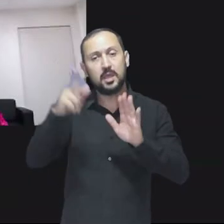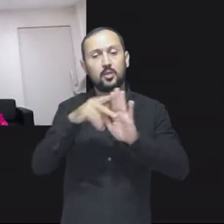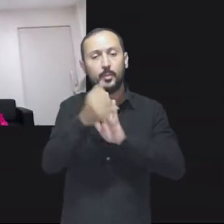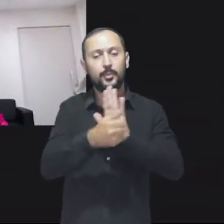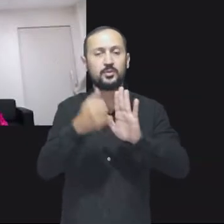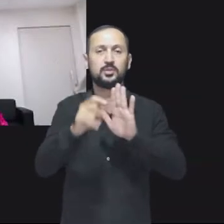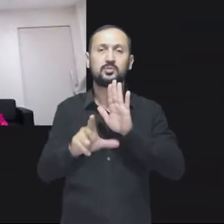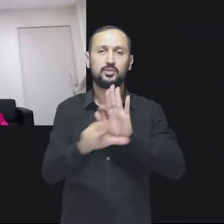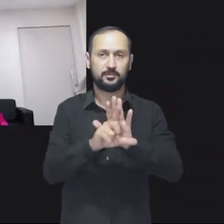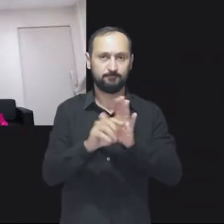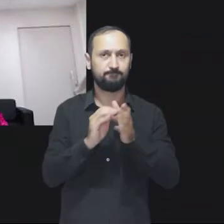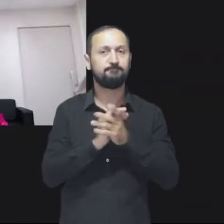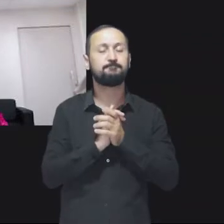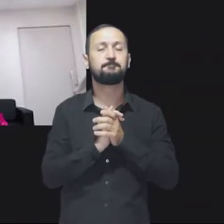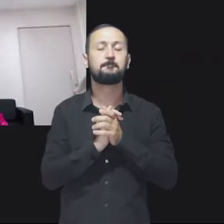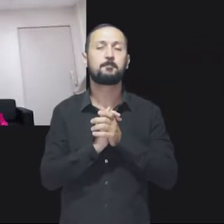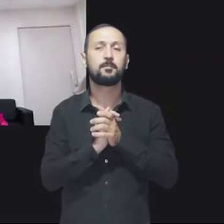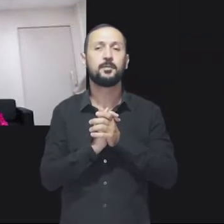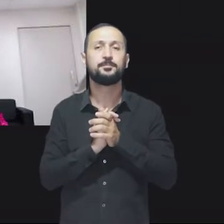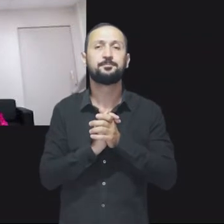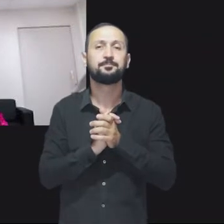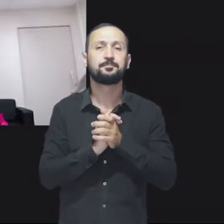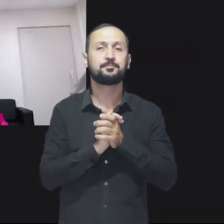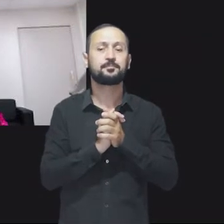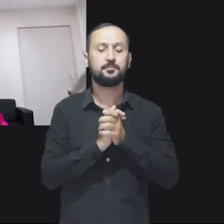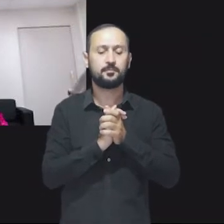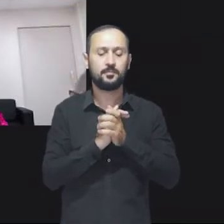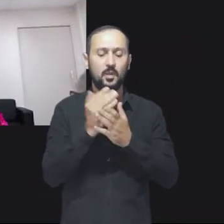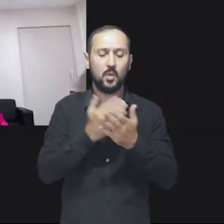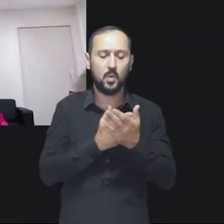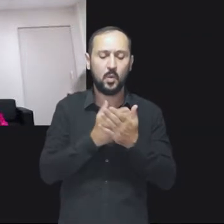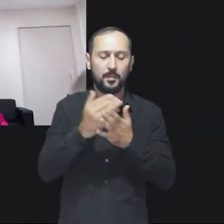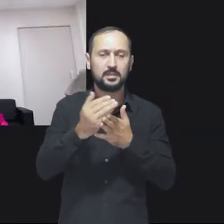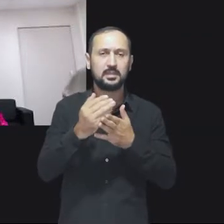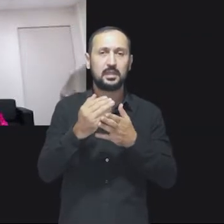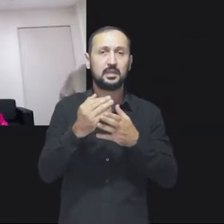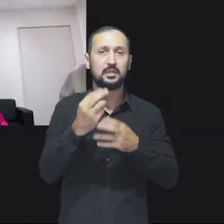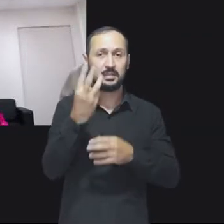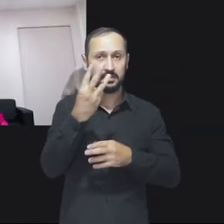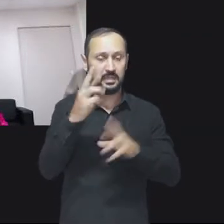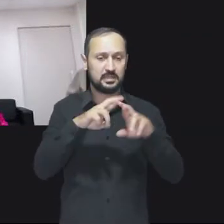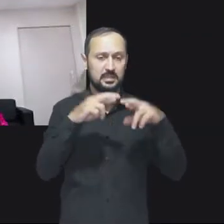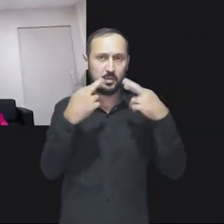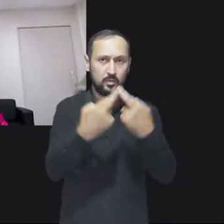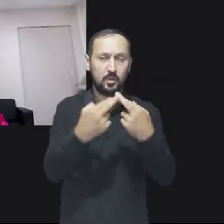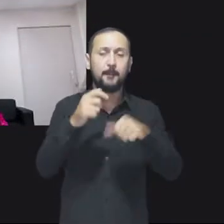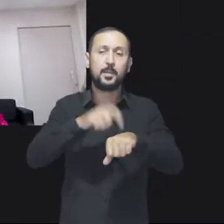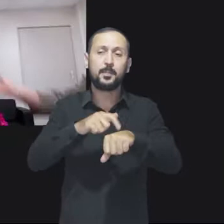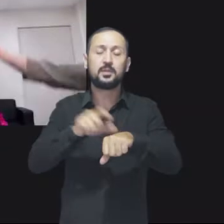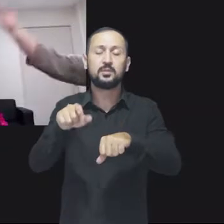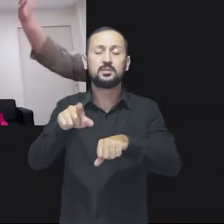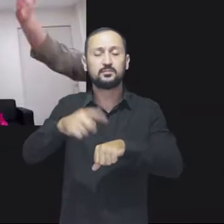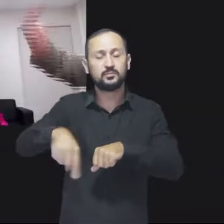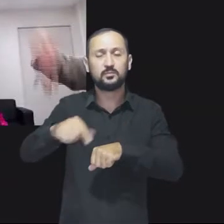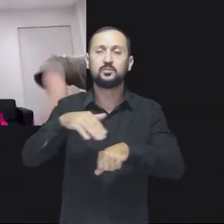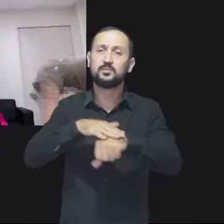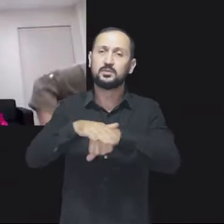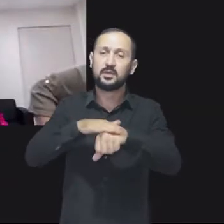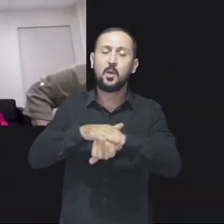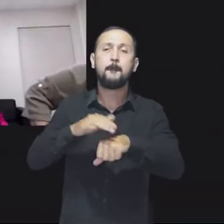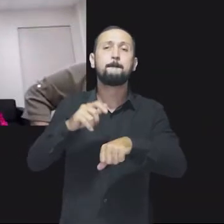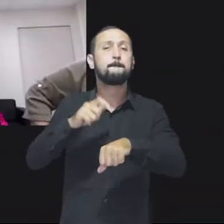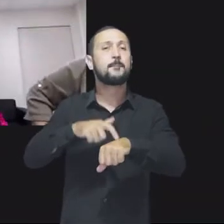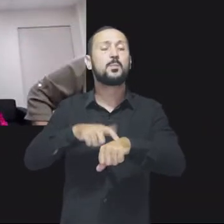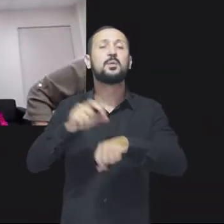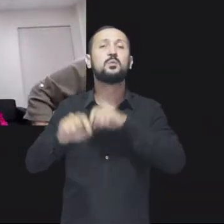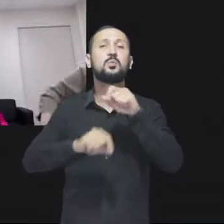chamado período de pauta, e é o período em que os deputados podem oferecer emendas. E aí é que o